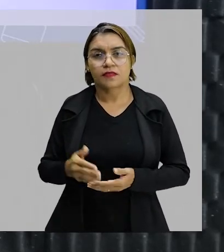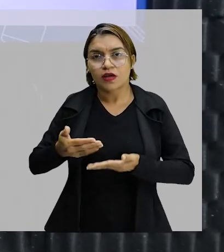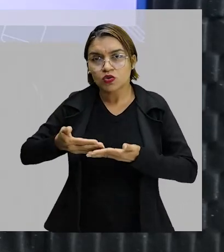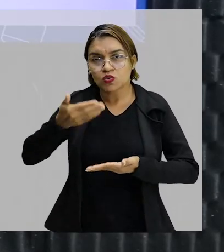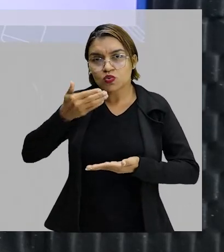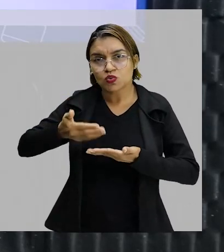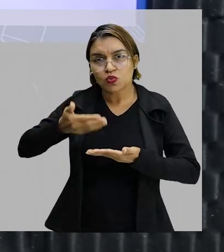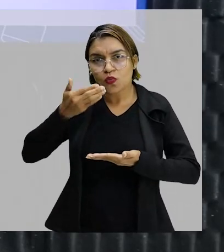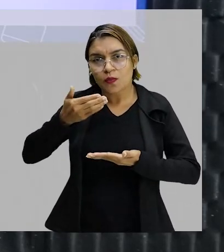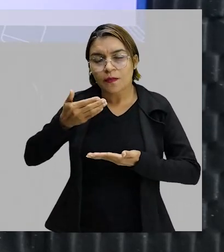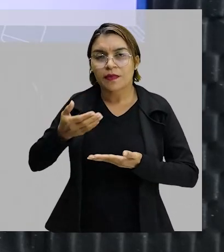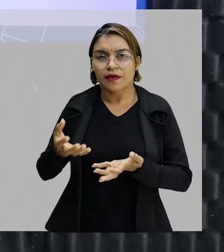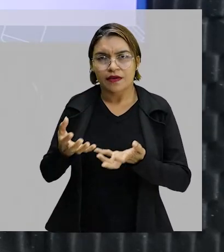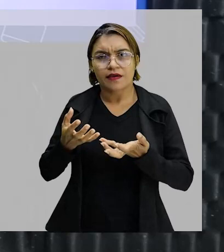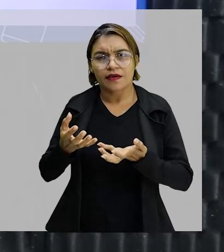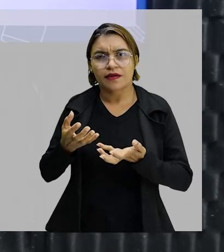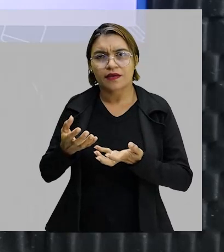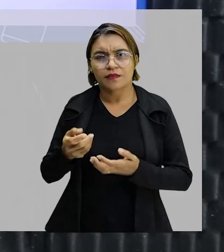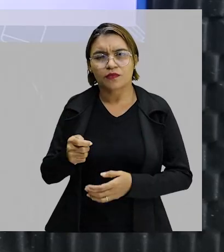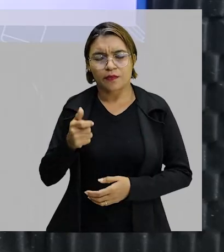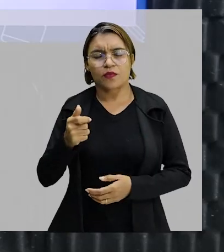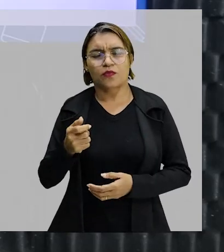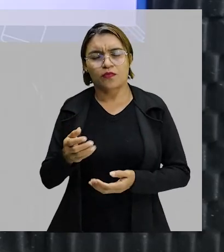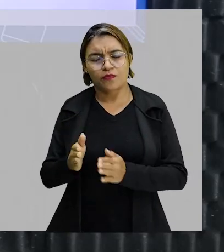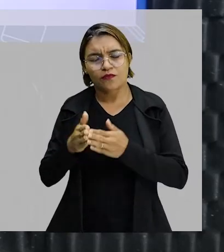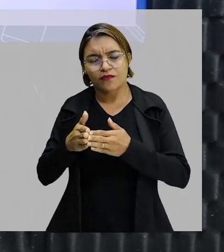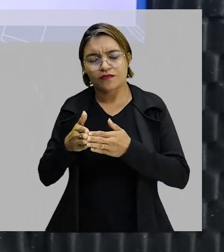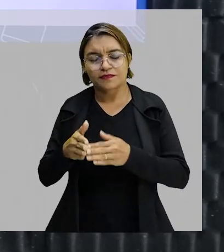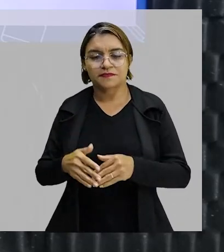de sopa, por favor.